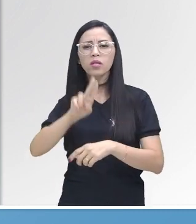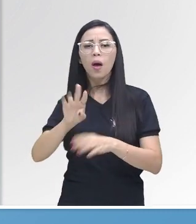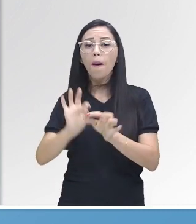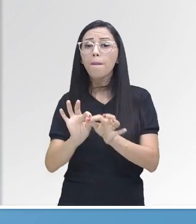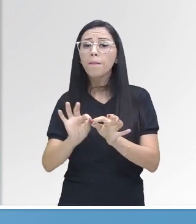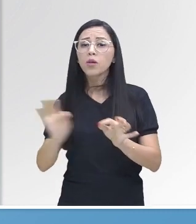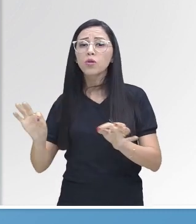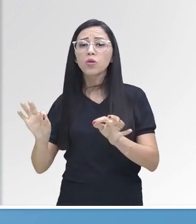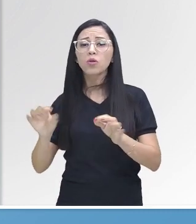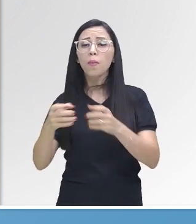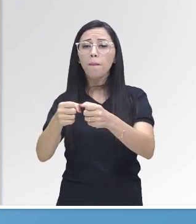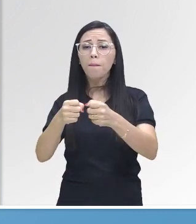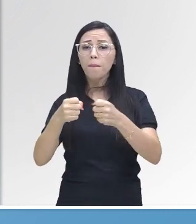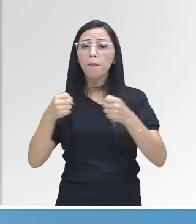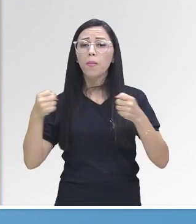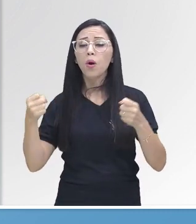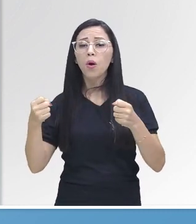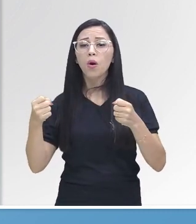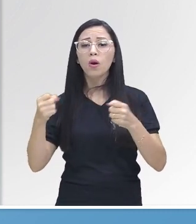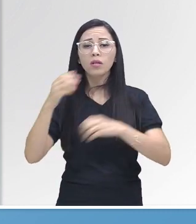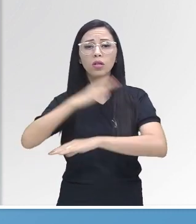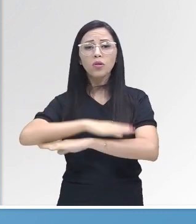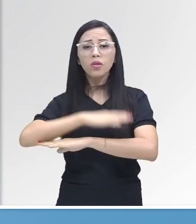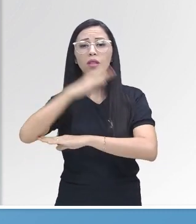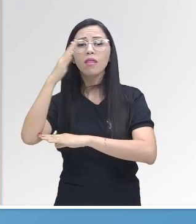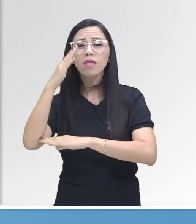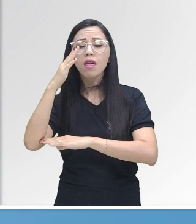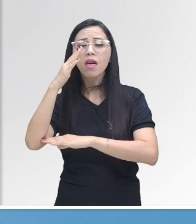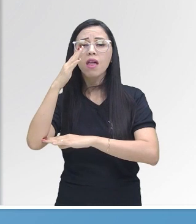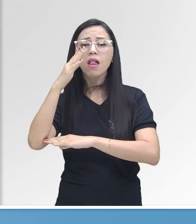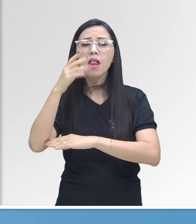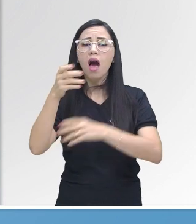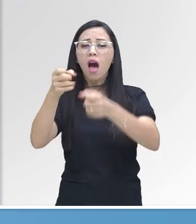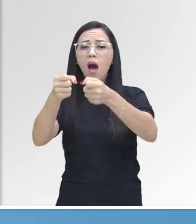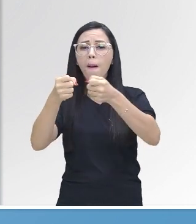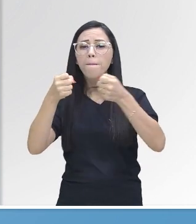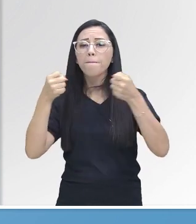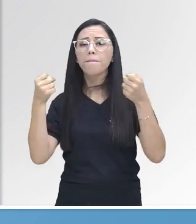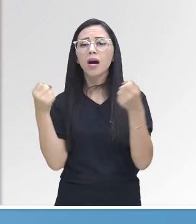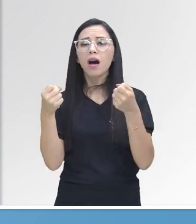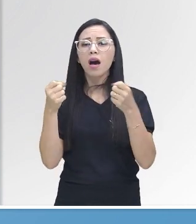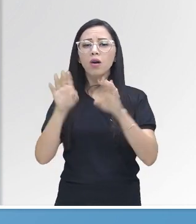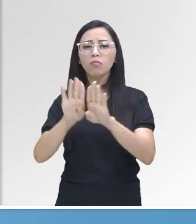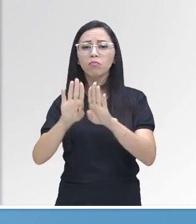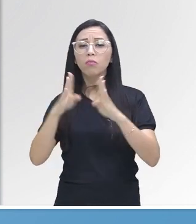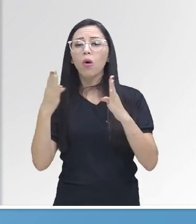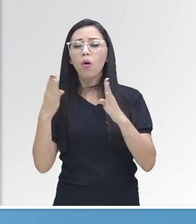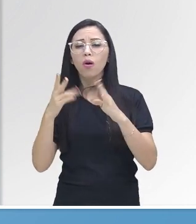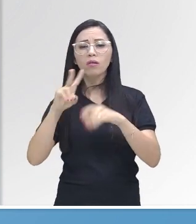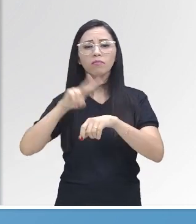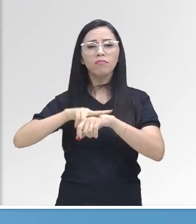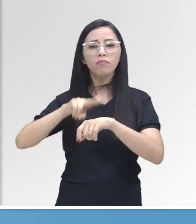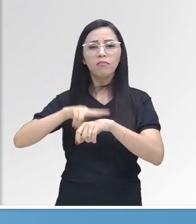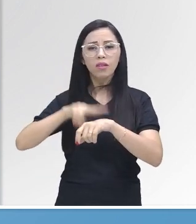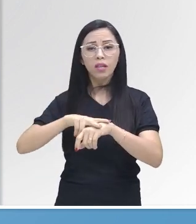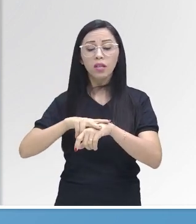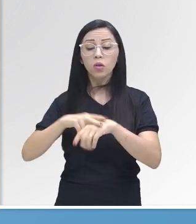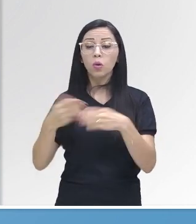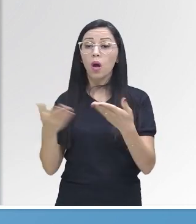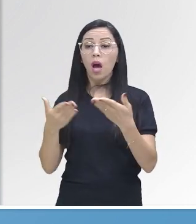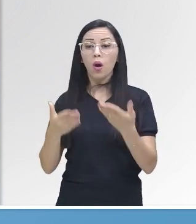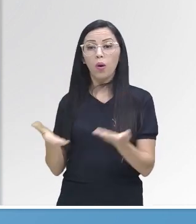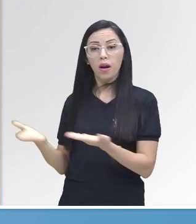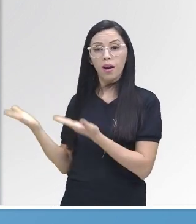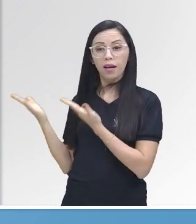armários, vidros e etc. Várias medidas podemos fazer com esse metro articulado. Agora vamos ver aqui